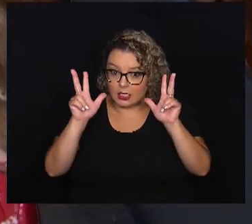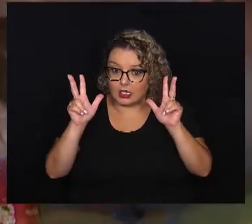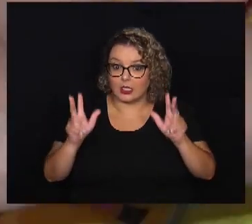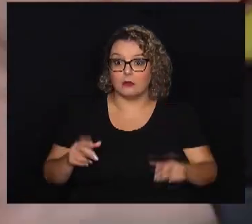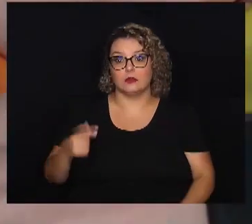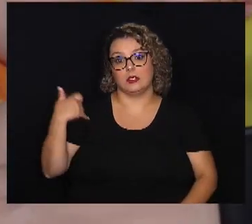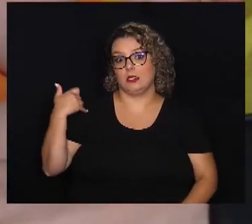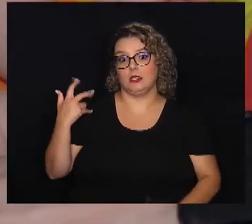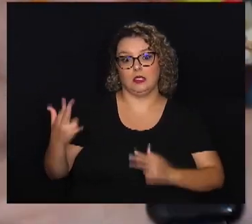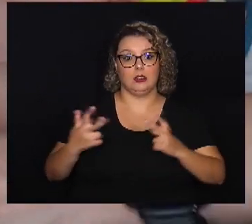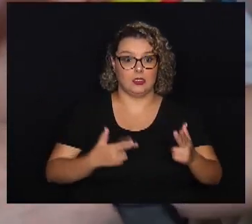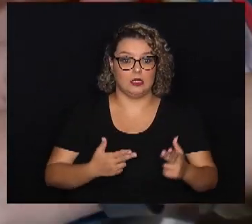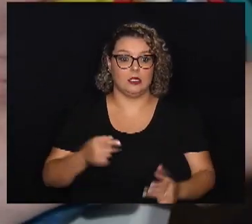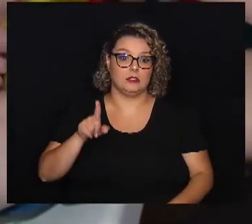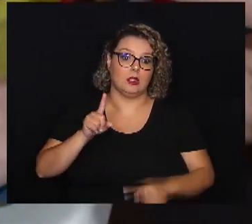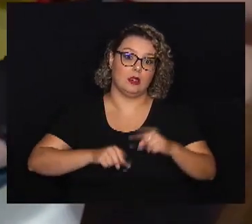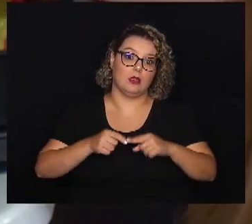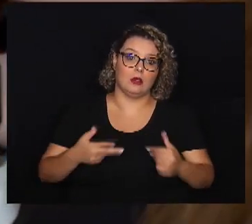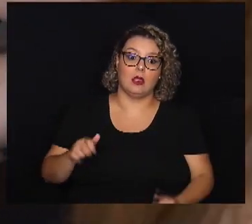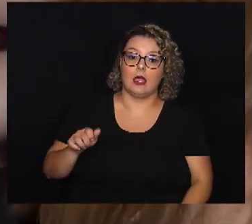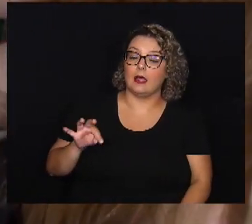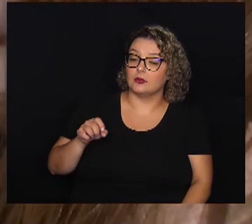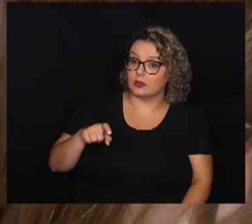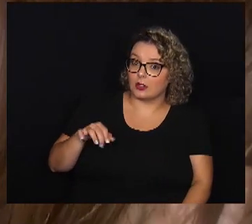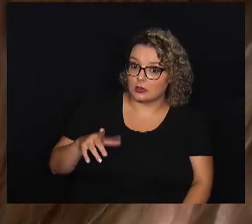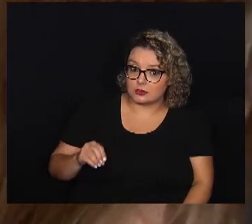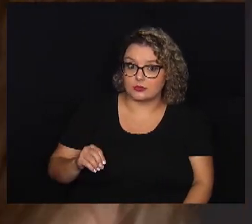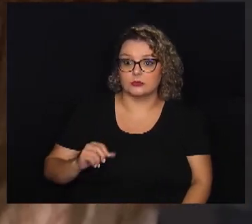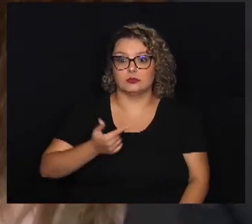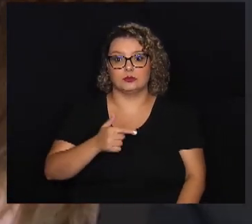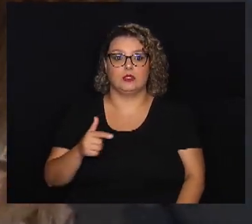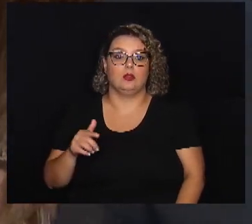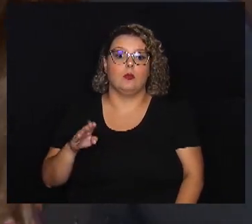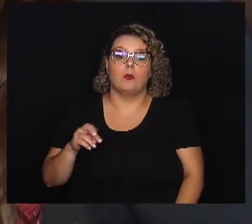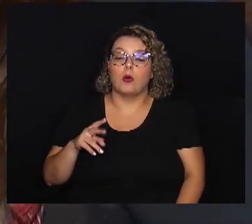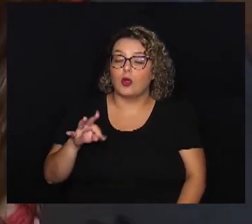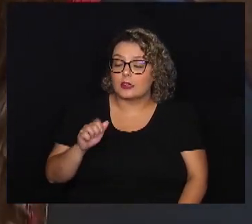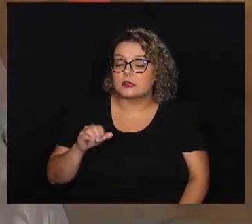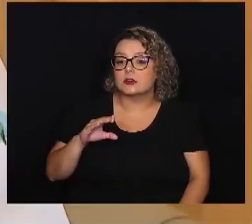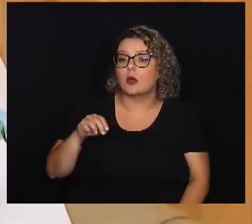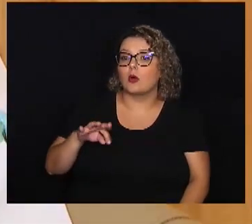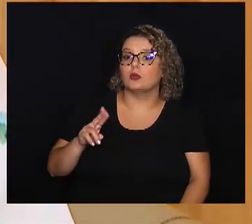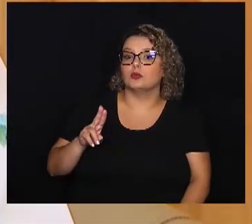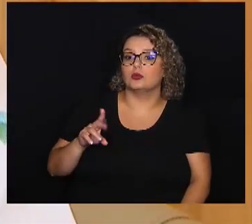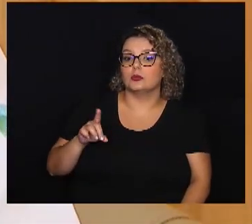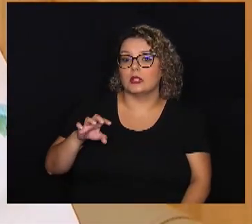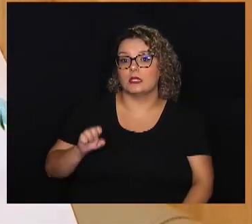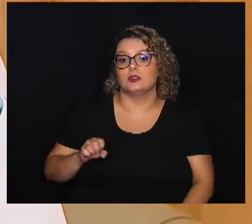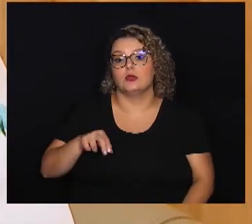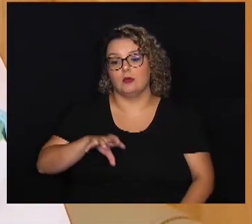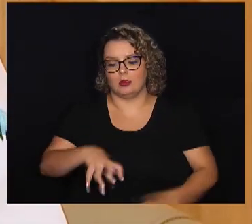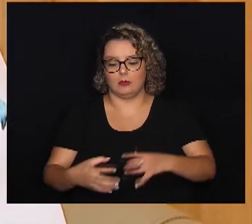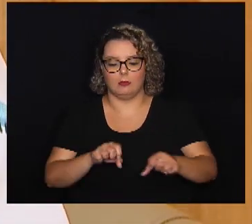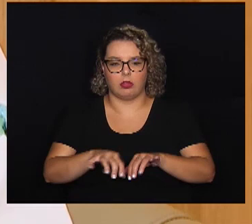faixa etária. Se eles são feitos de material atóxico, sem bordas contundentes, ou que soltam peças, como você falou,